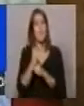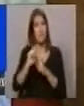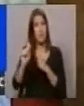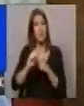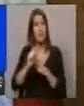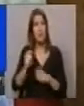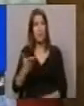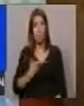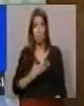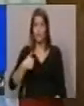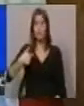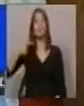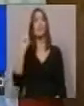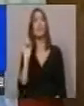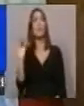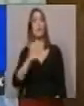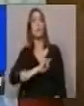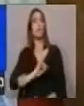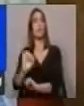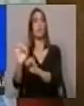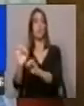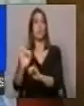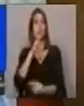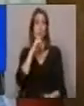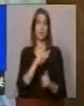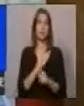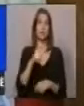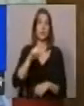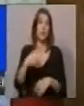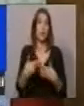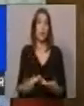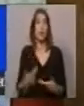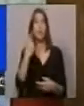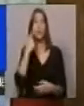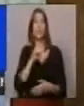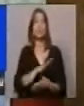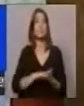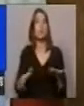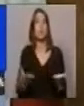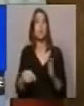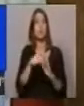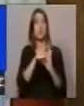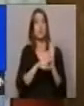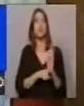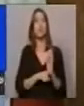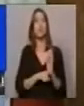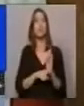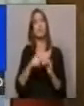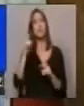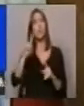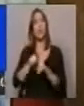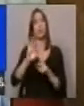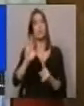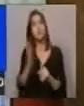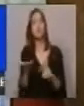não é sua, que é de bancos privados, ao mesmo tempo que até o momento não são conhecidas nenhumas medidas de criminalização, ou pelo menos